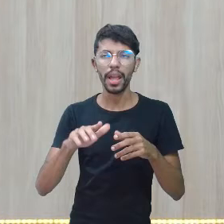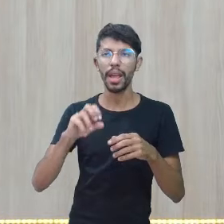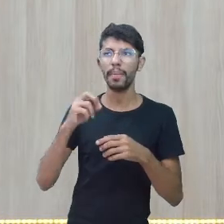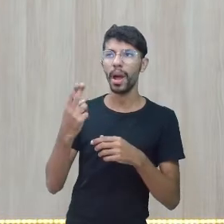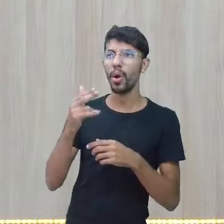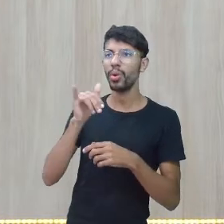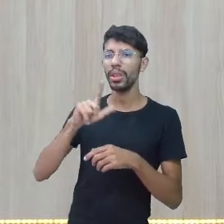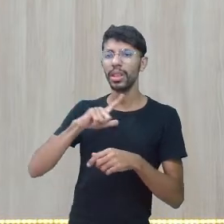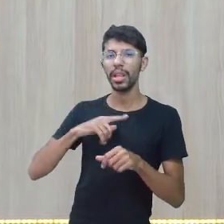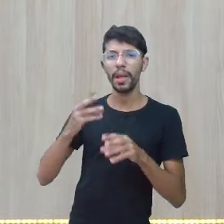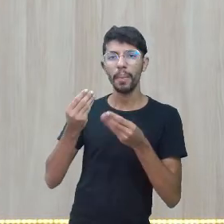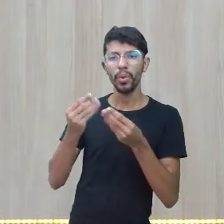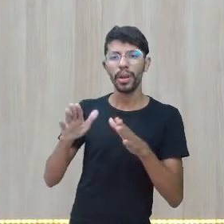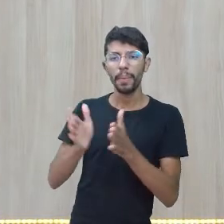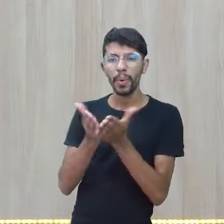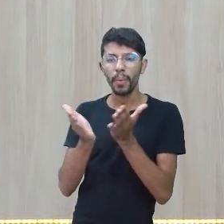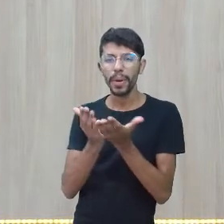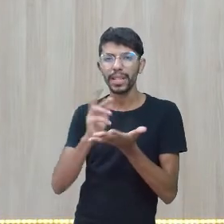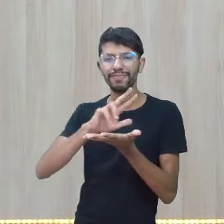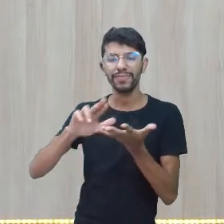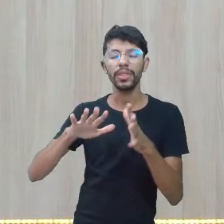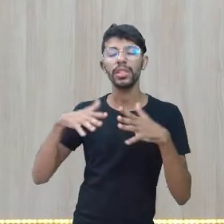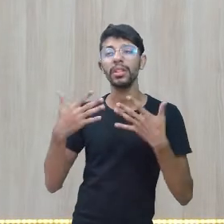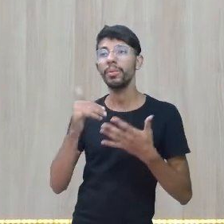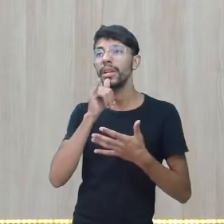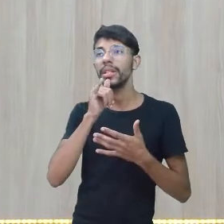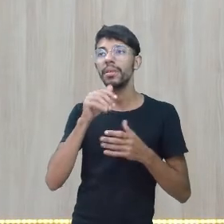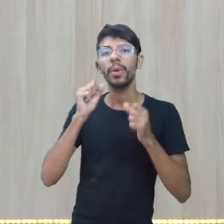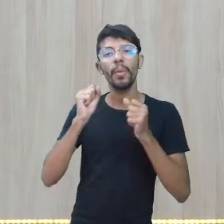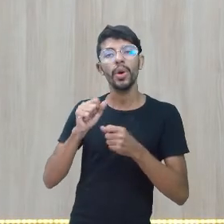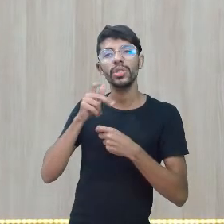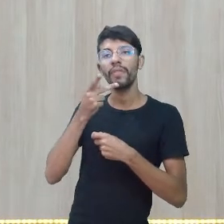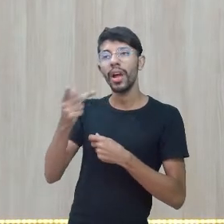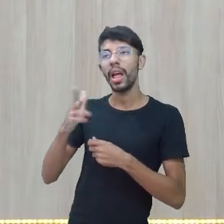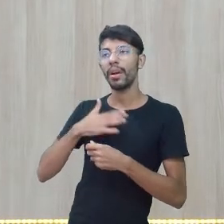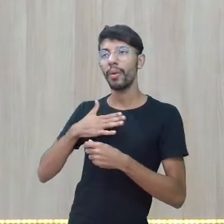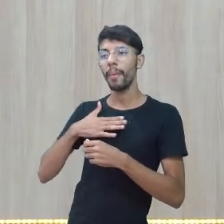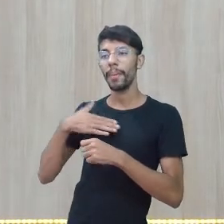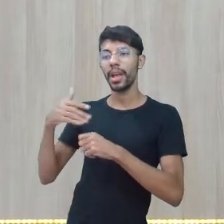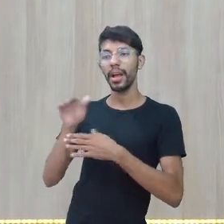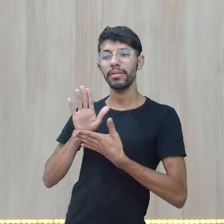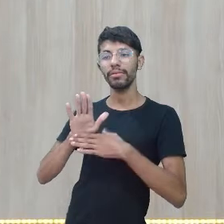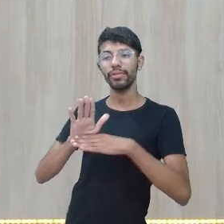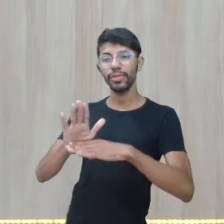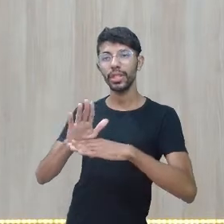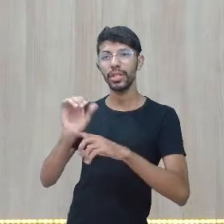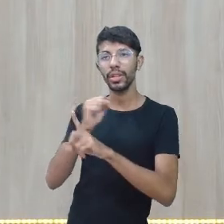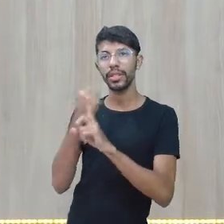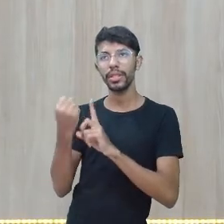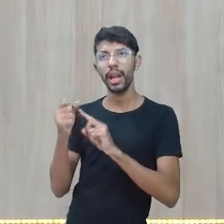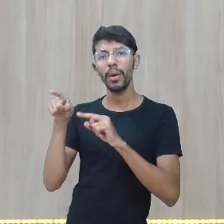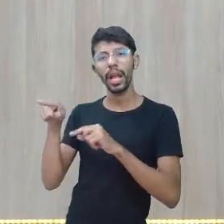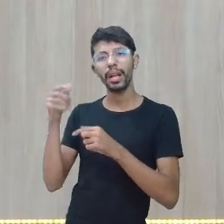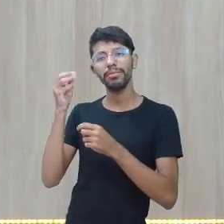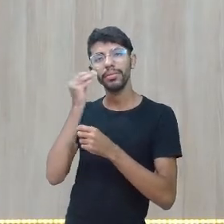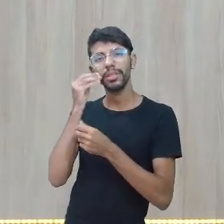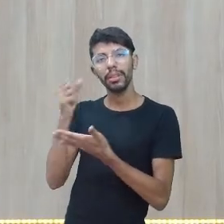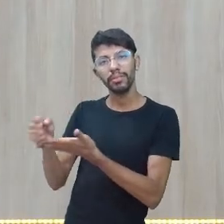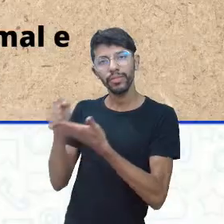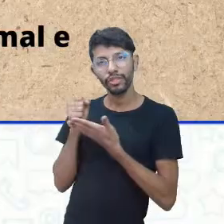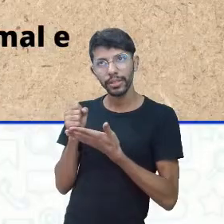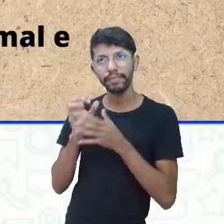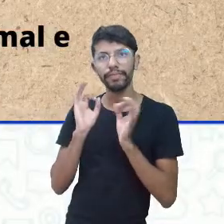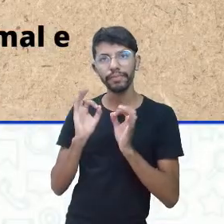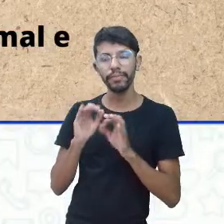falar, reportar tudo isso à minha assistente social e ela vai tentar me ajudar, tá certo? E as características